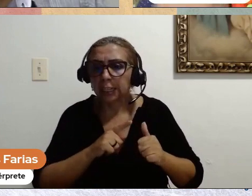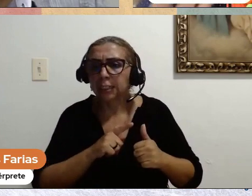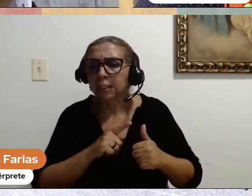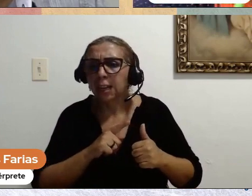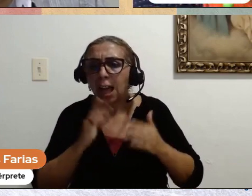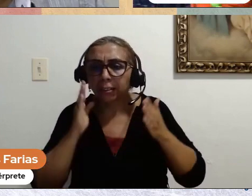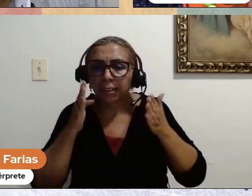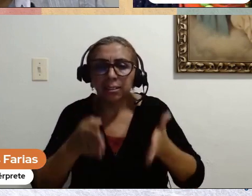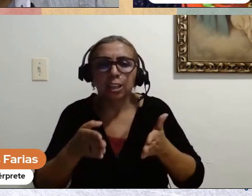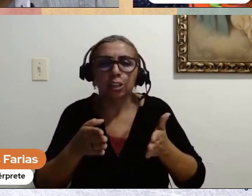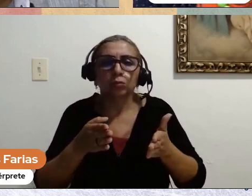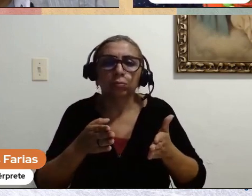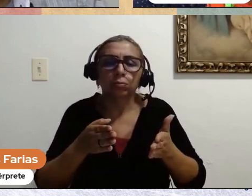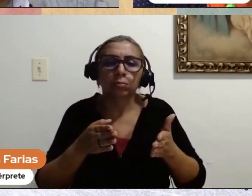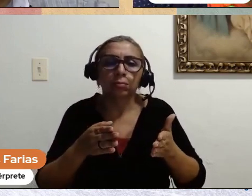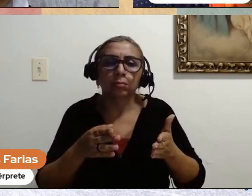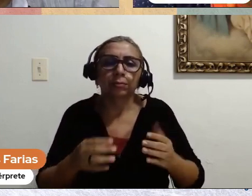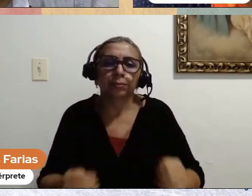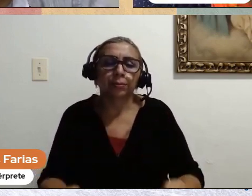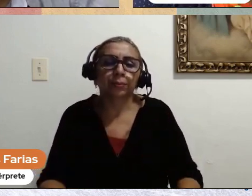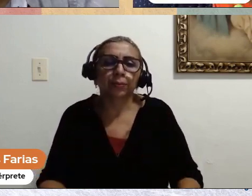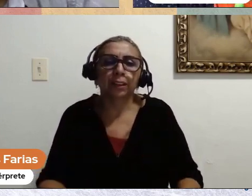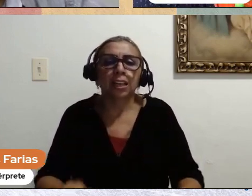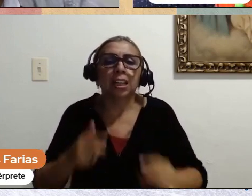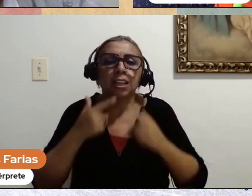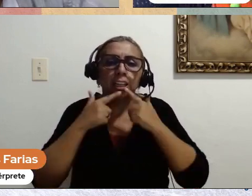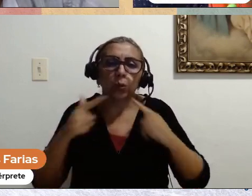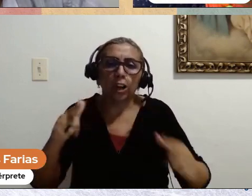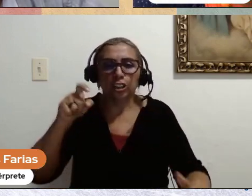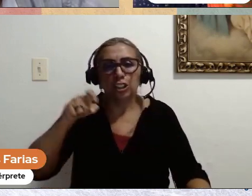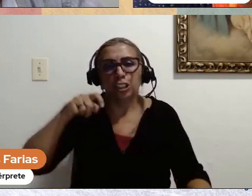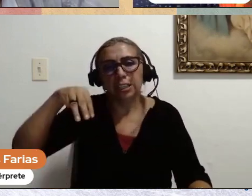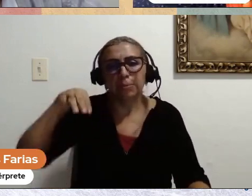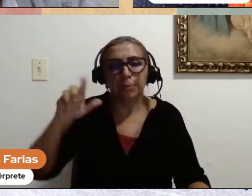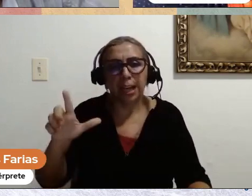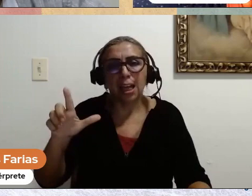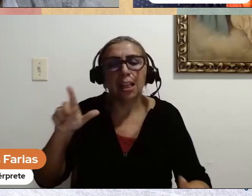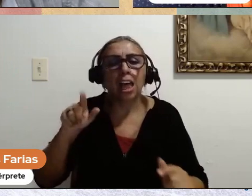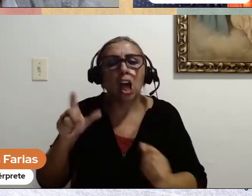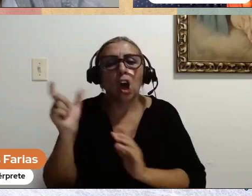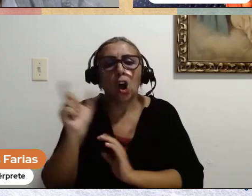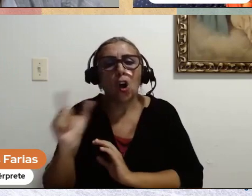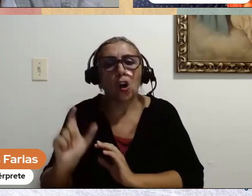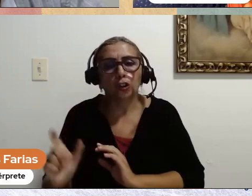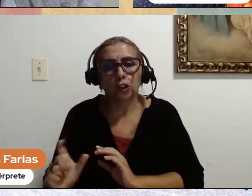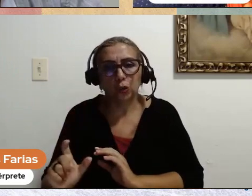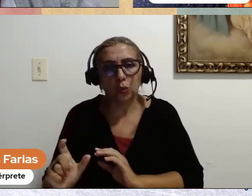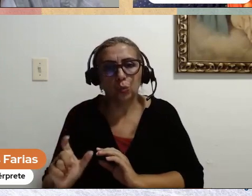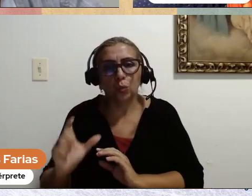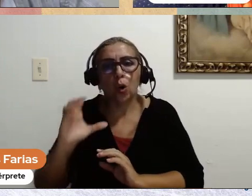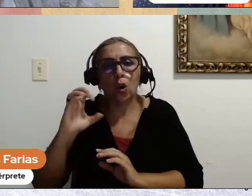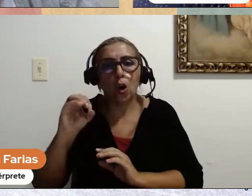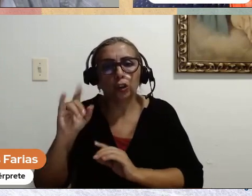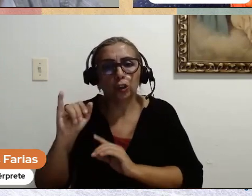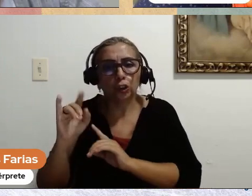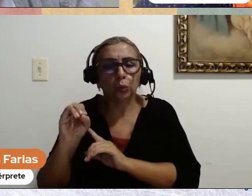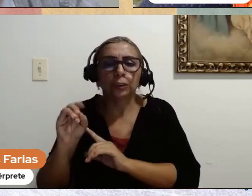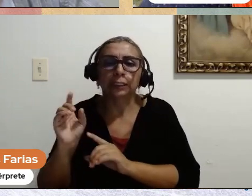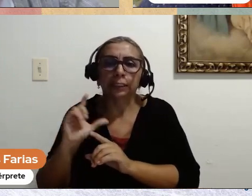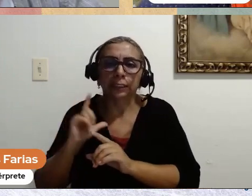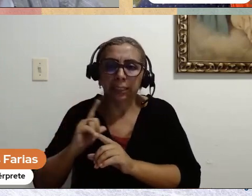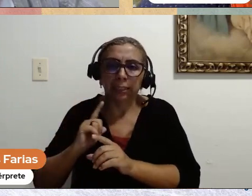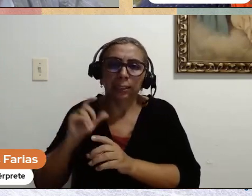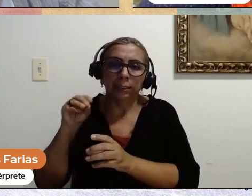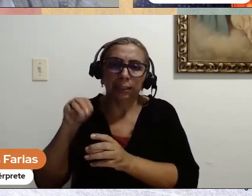direto, e a linguagem XML, ela é uma codificação mencionada tanto nele, que já está, ou